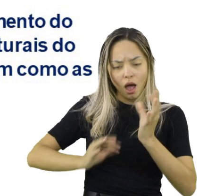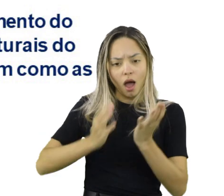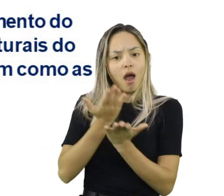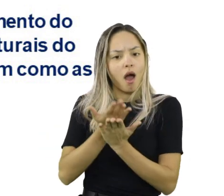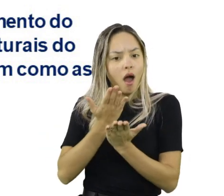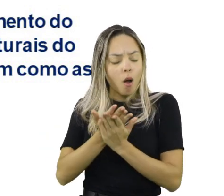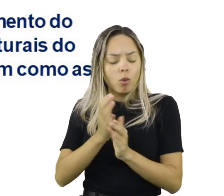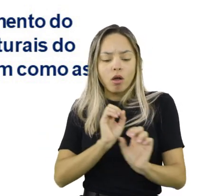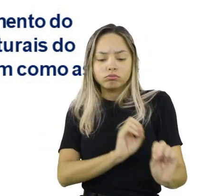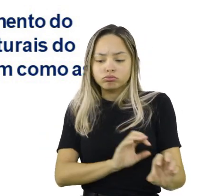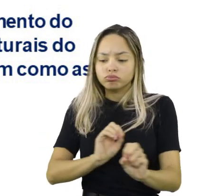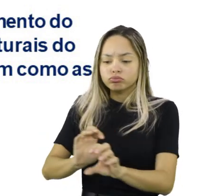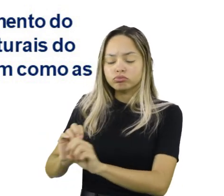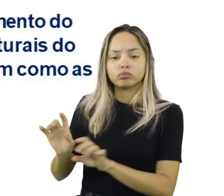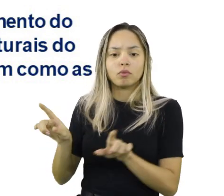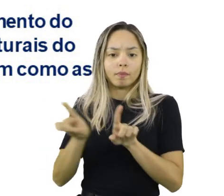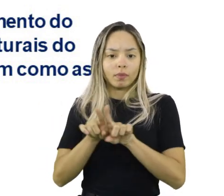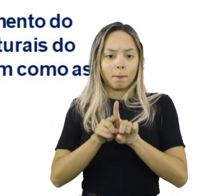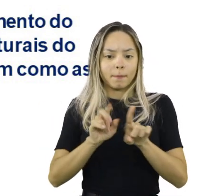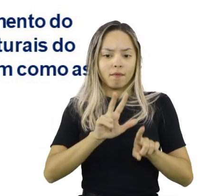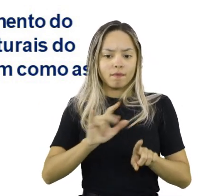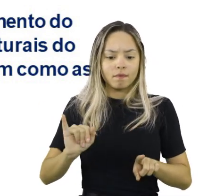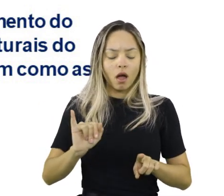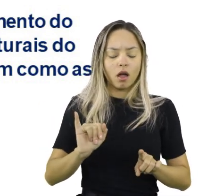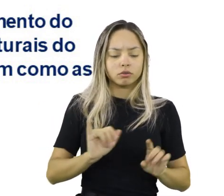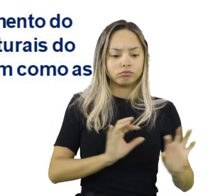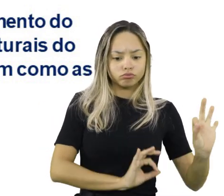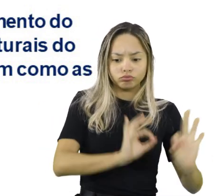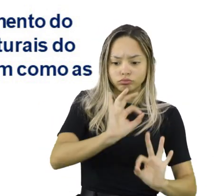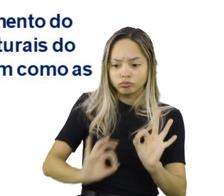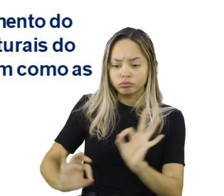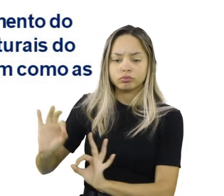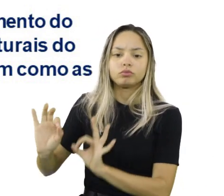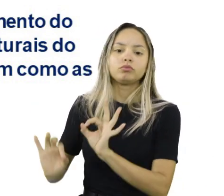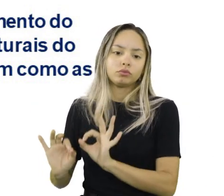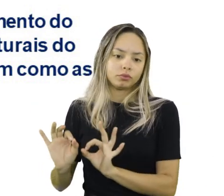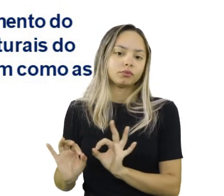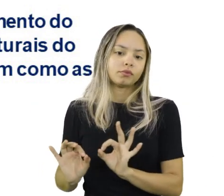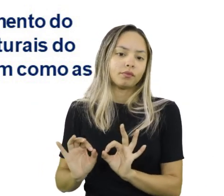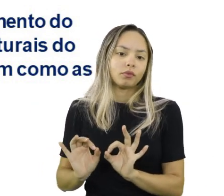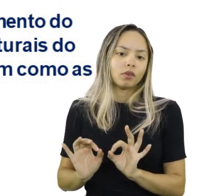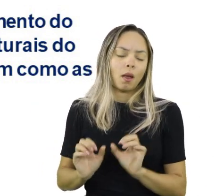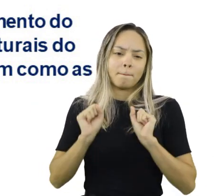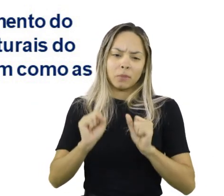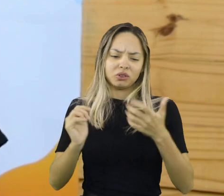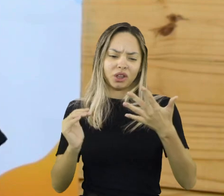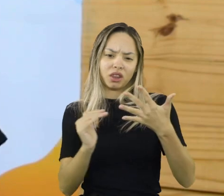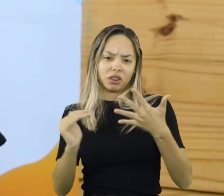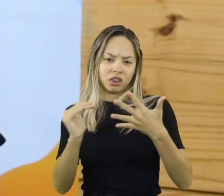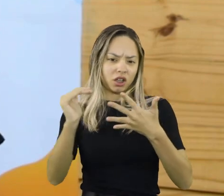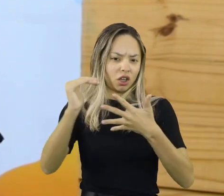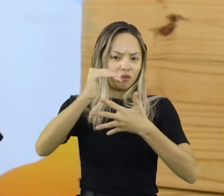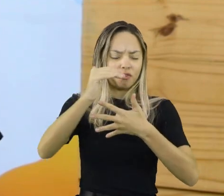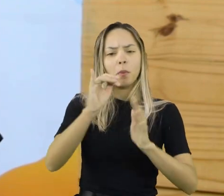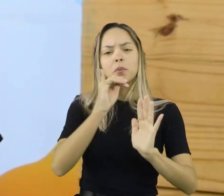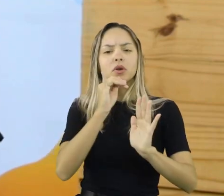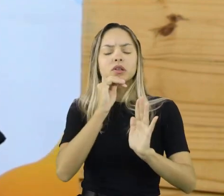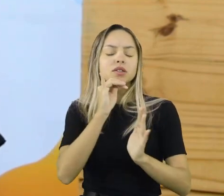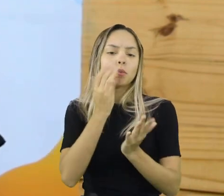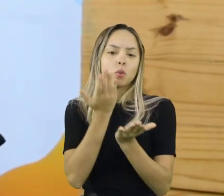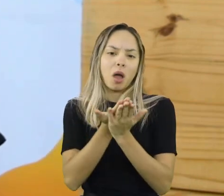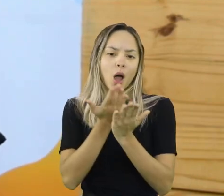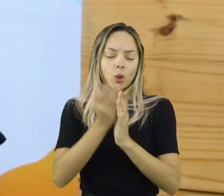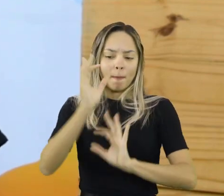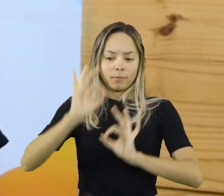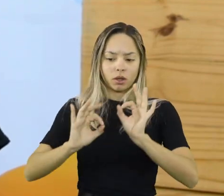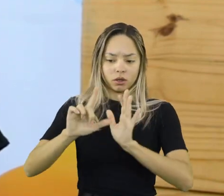vai coordenar o processo de ensino-aprendizagem, independente do nível, porque a aula que é planejada para